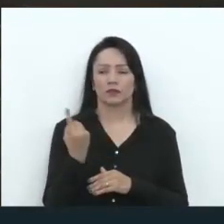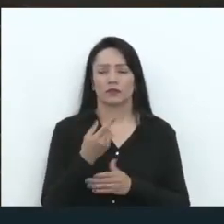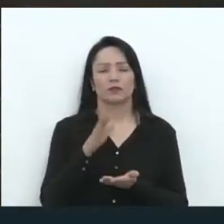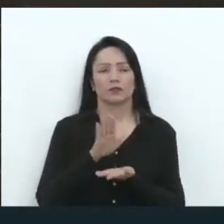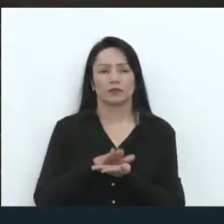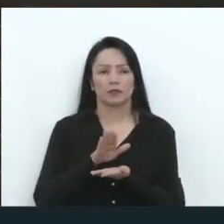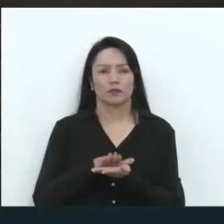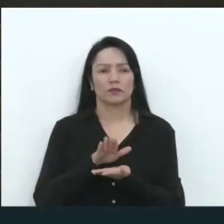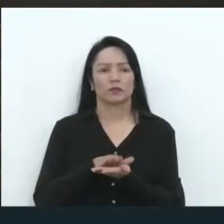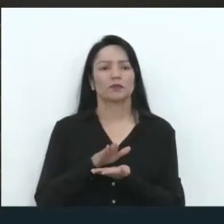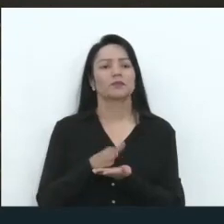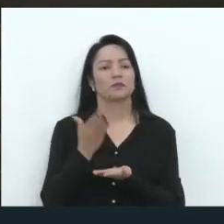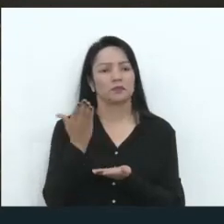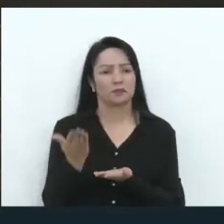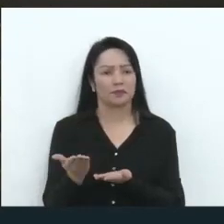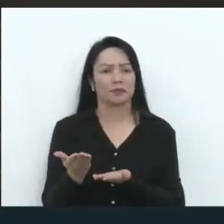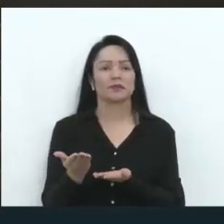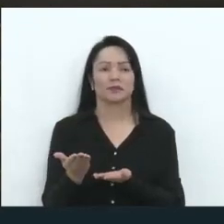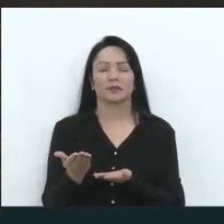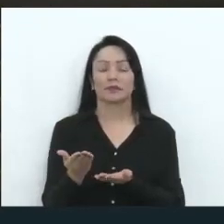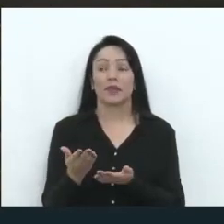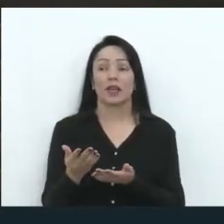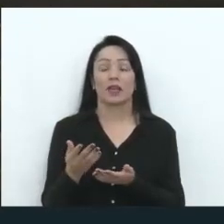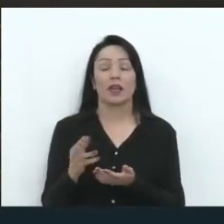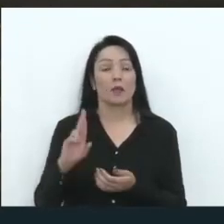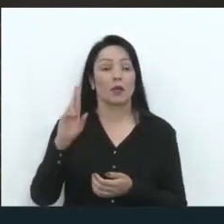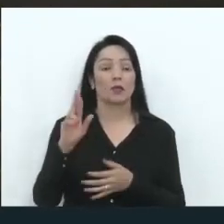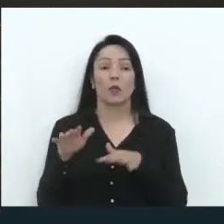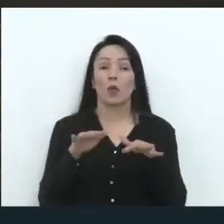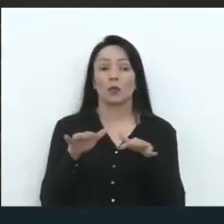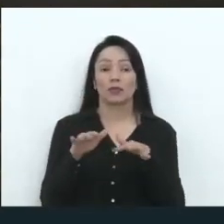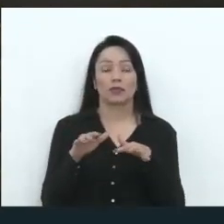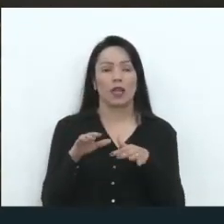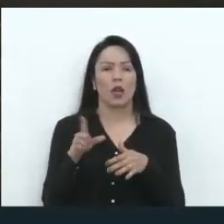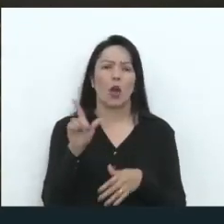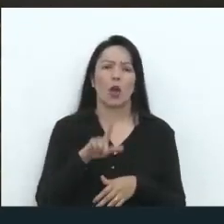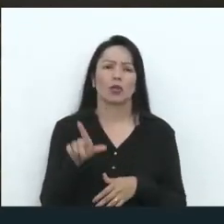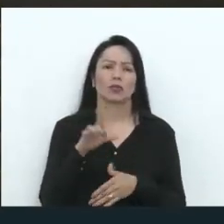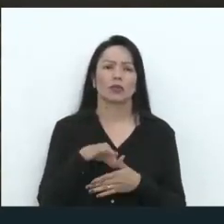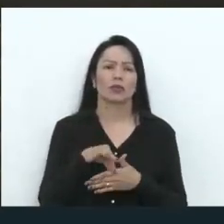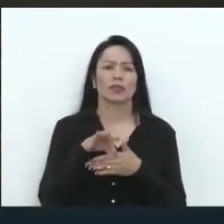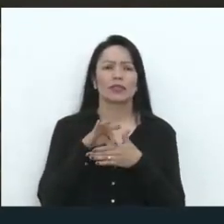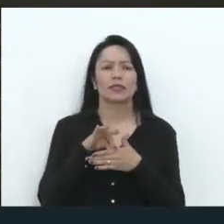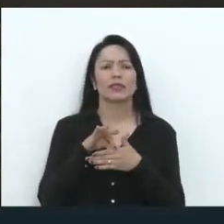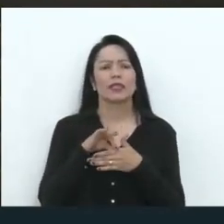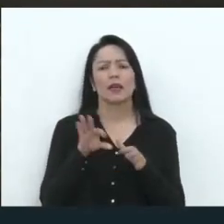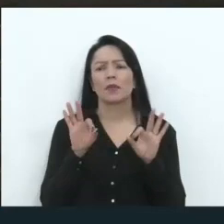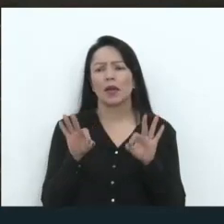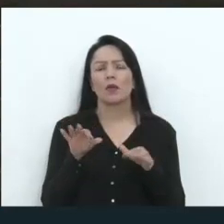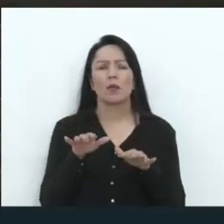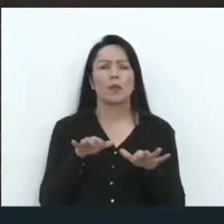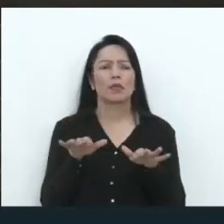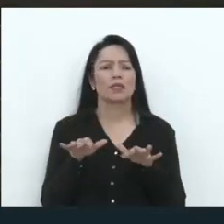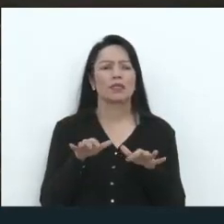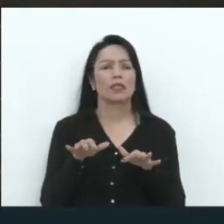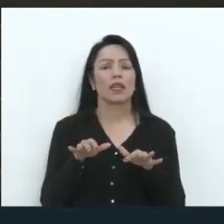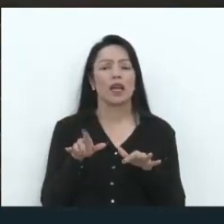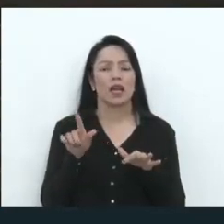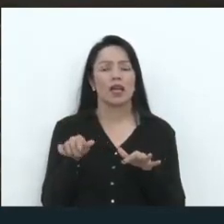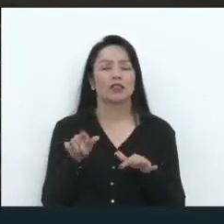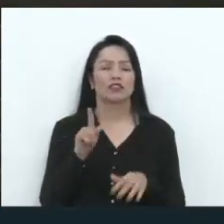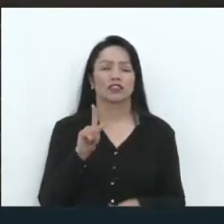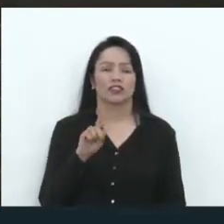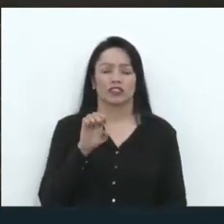você em nome do Mobiliza aqui. É óbvio que o líder, então, do Mobiliza na casa é o vereador Geraldo Celestino,